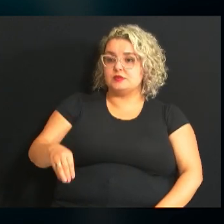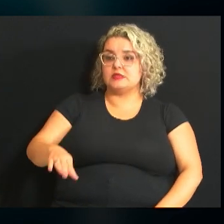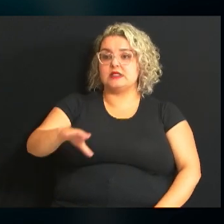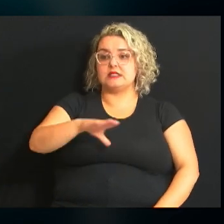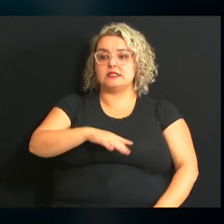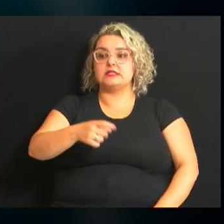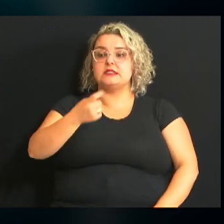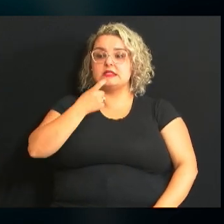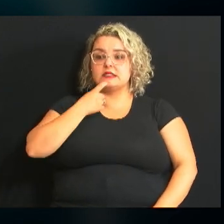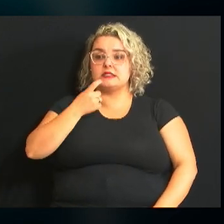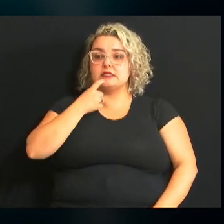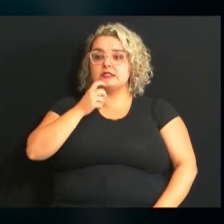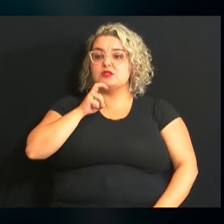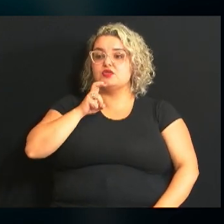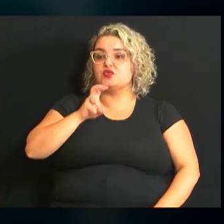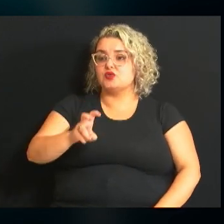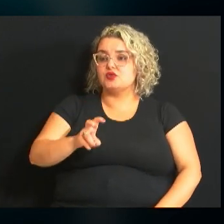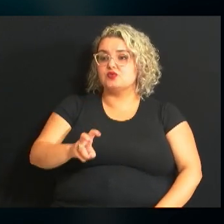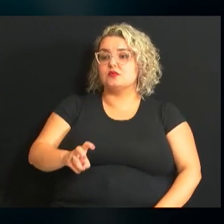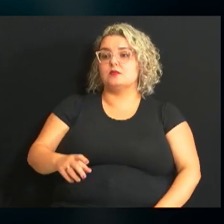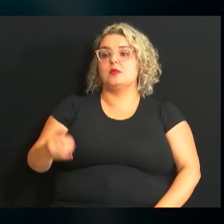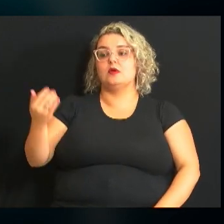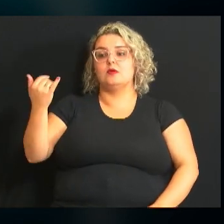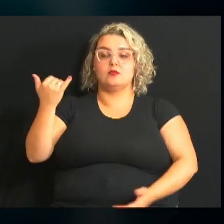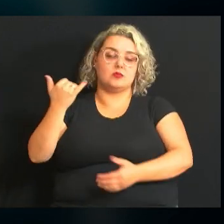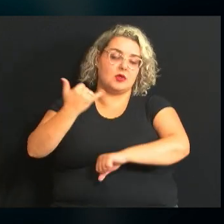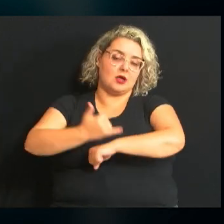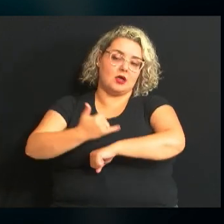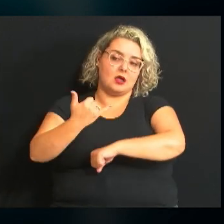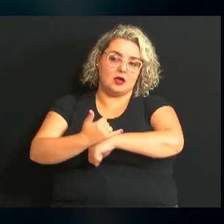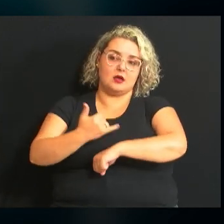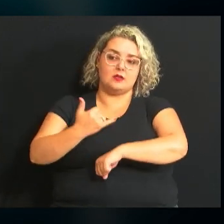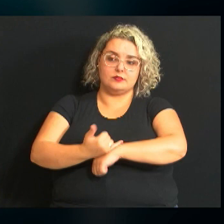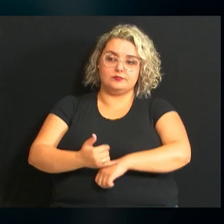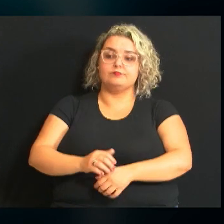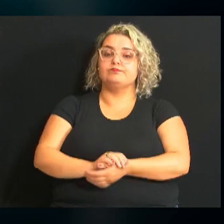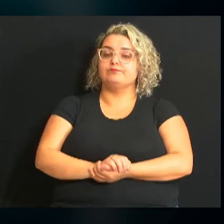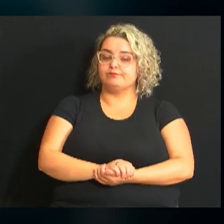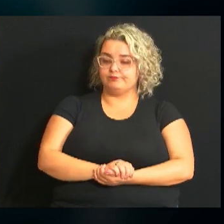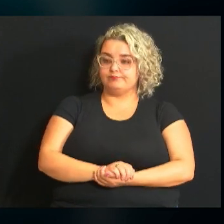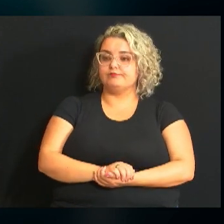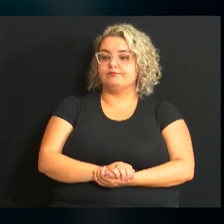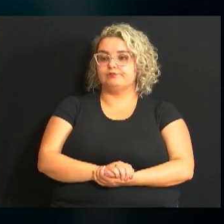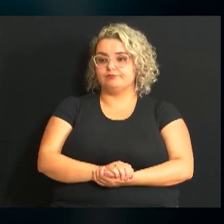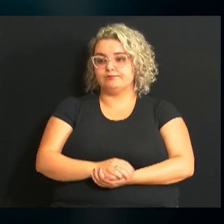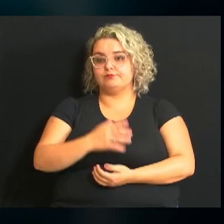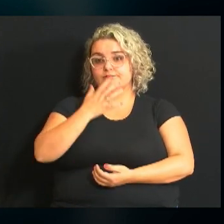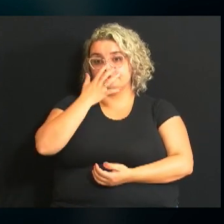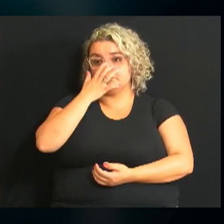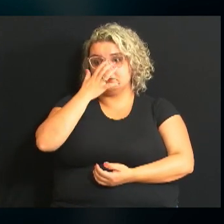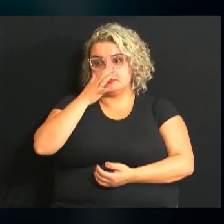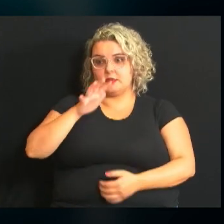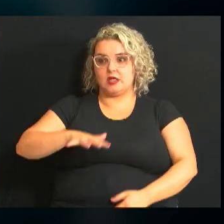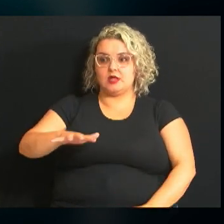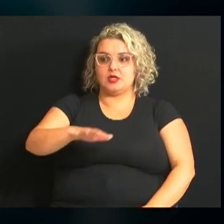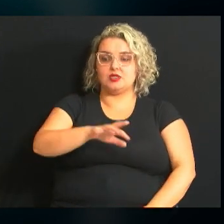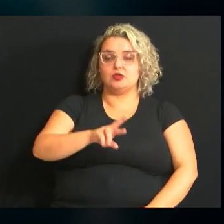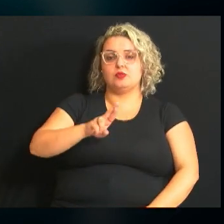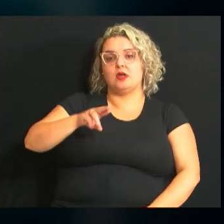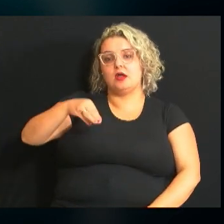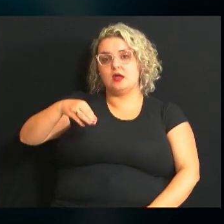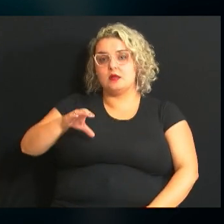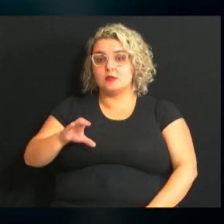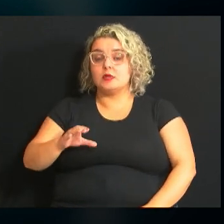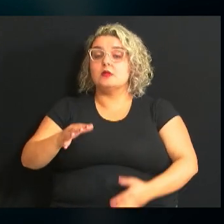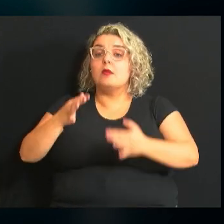região metropolitana e a capital, são 120 milímetros. Então, ó, muita